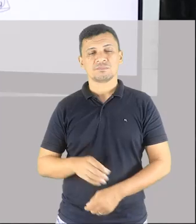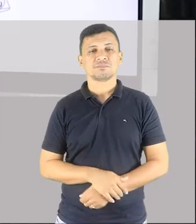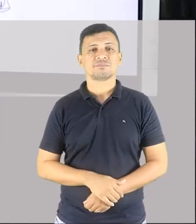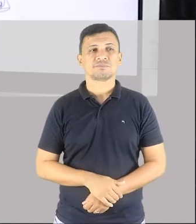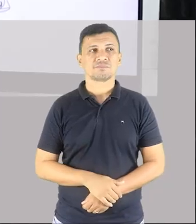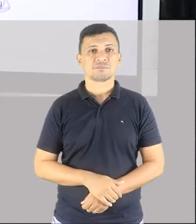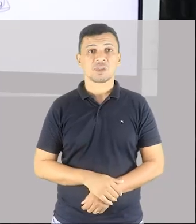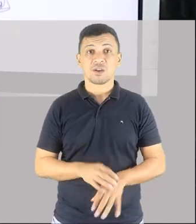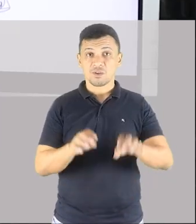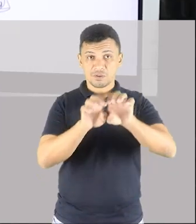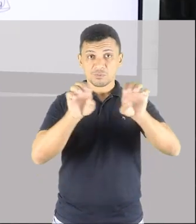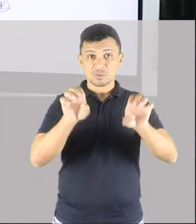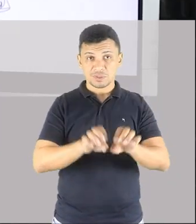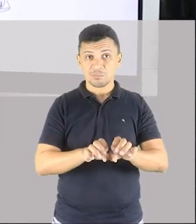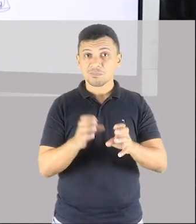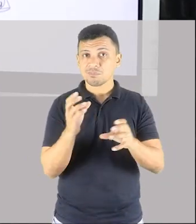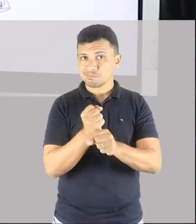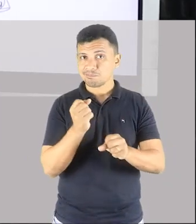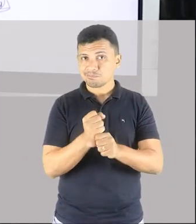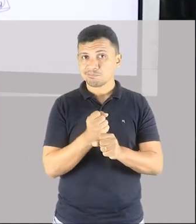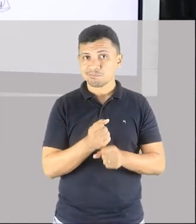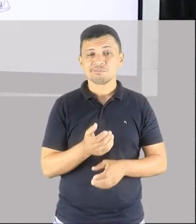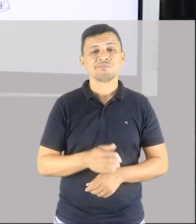Aí vamos para a fórmula, ó.